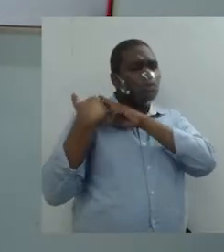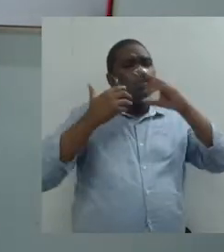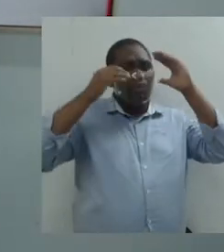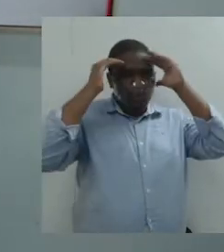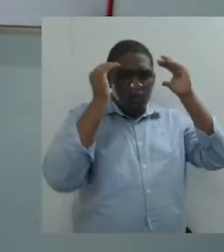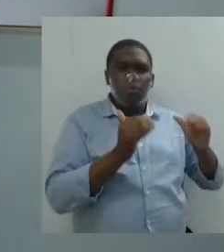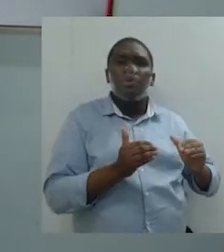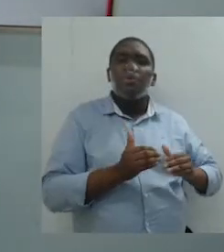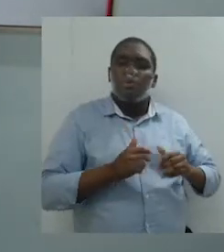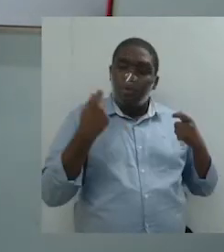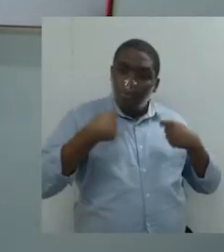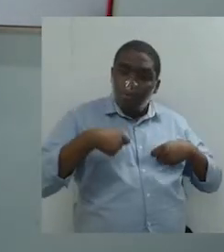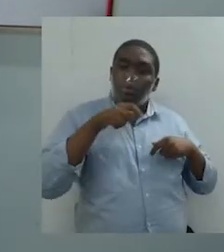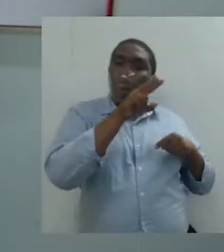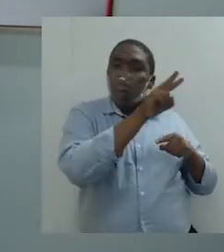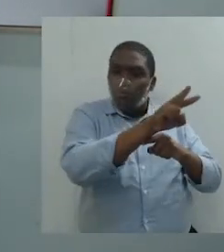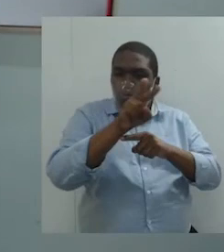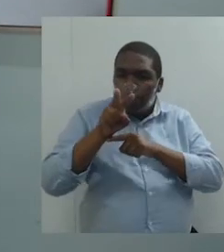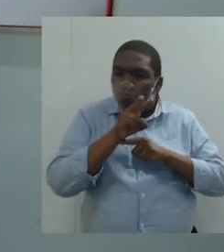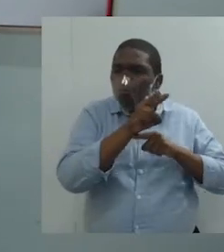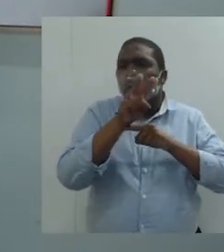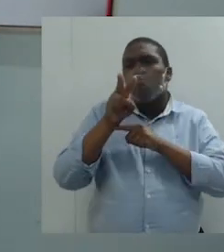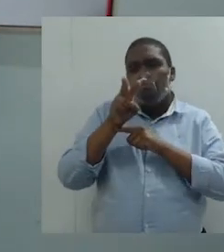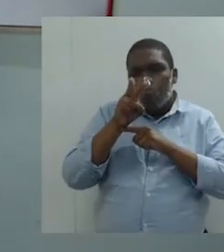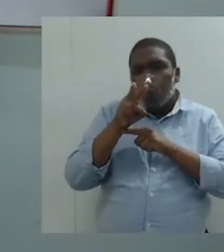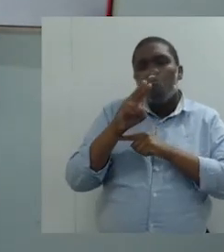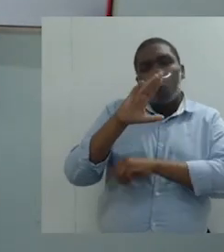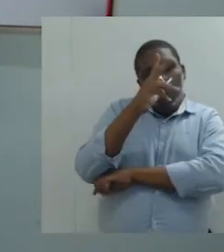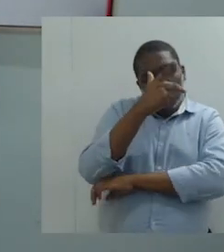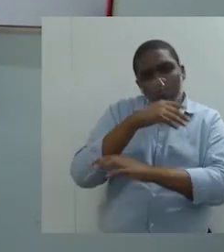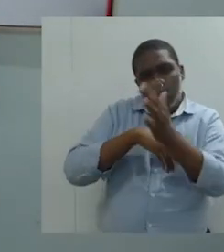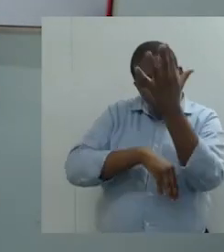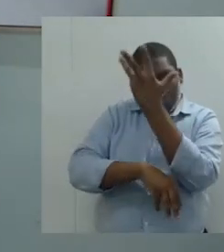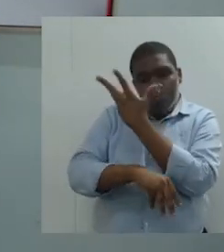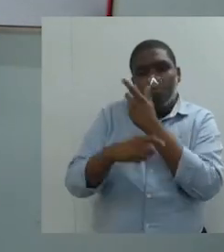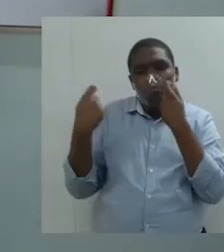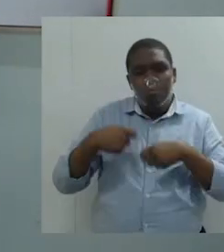precisamos preservar esse meio ambiente.